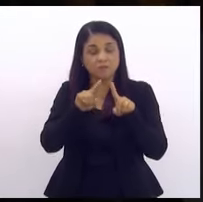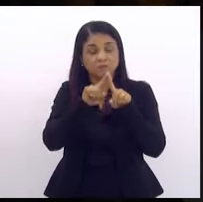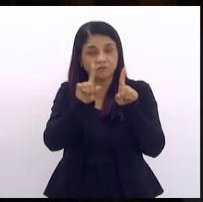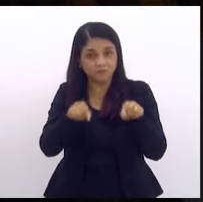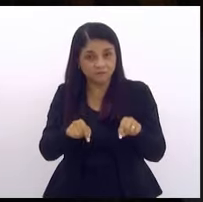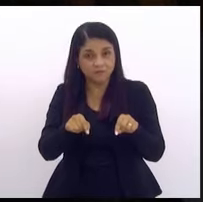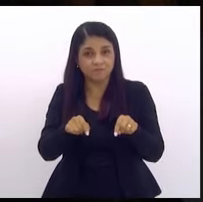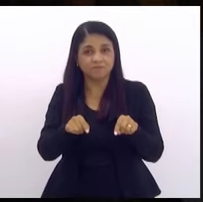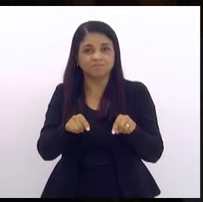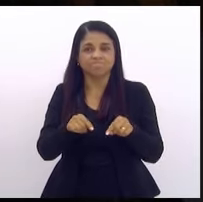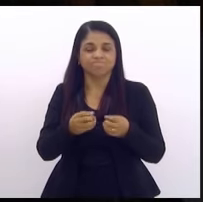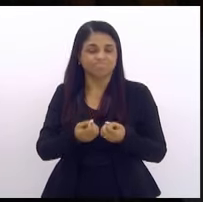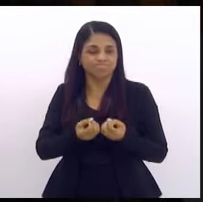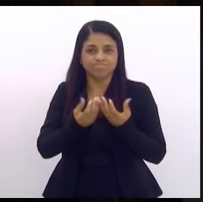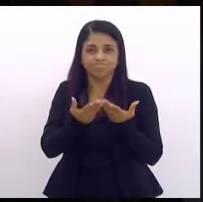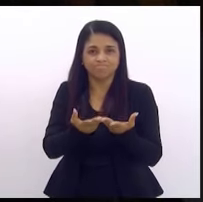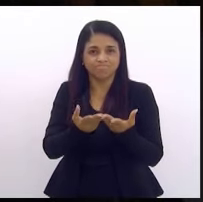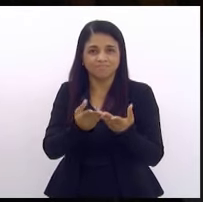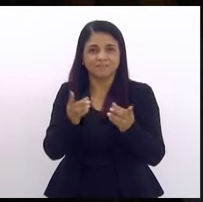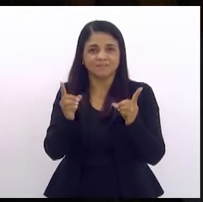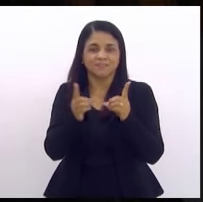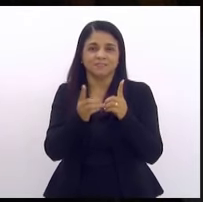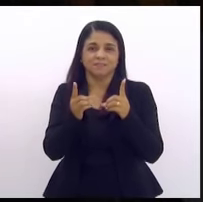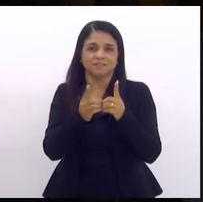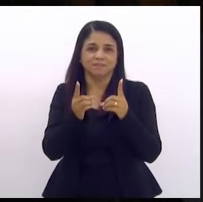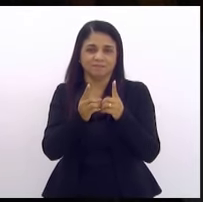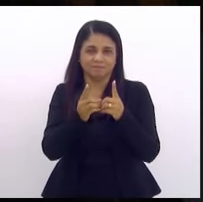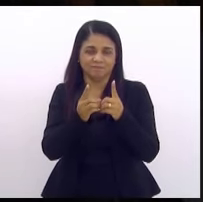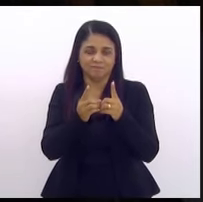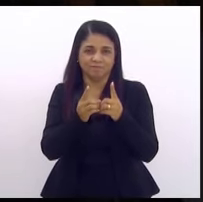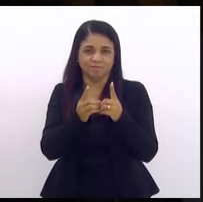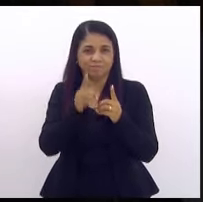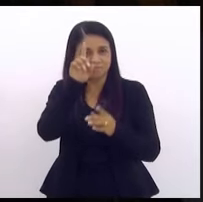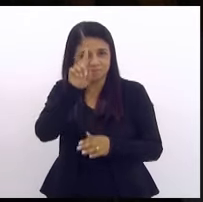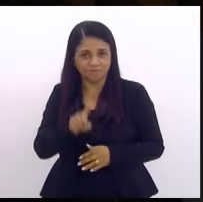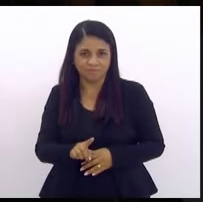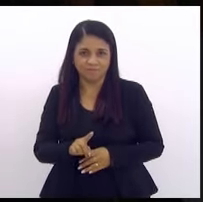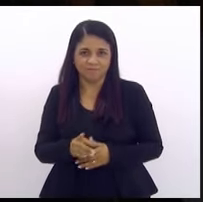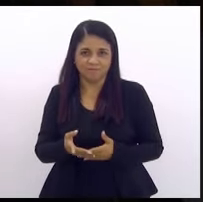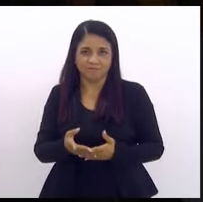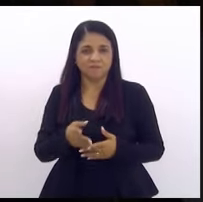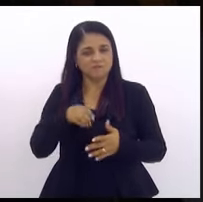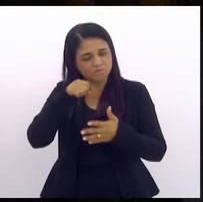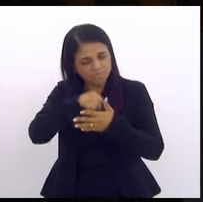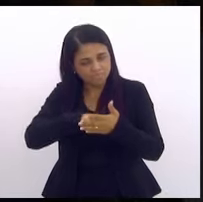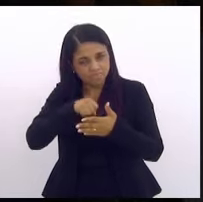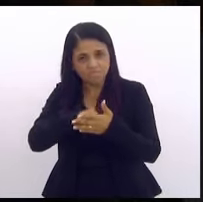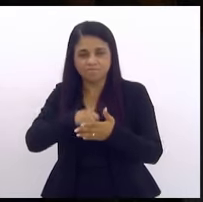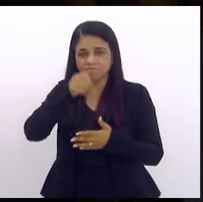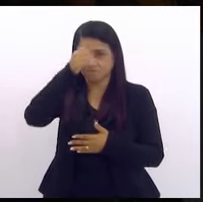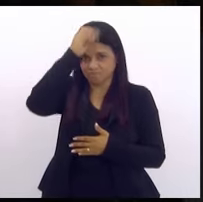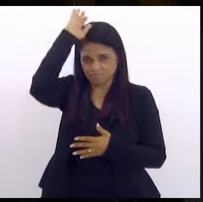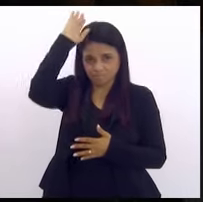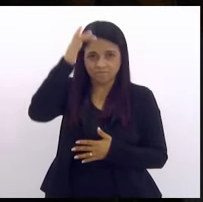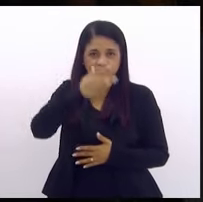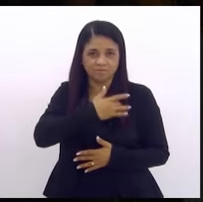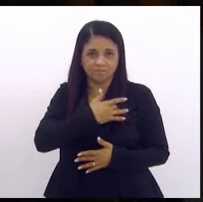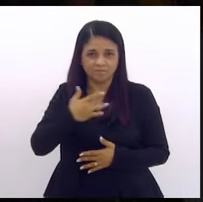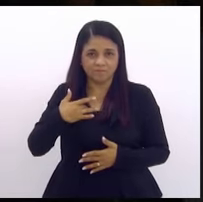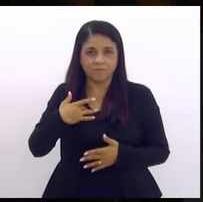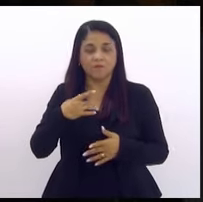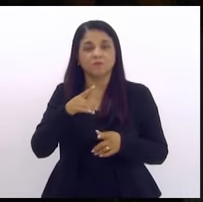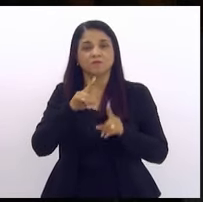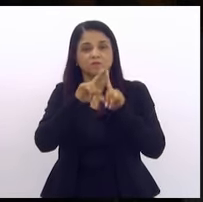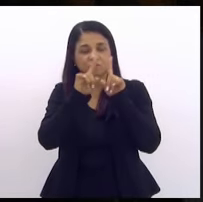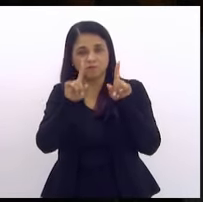concedido sequer tratamento digno. Nós vamos seguir na luta com os oficiais da saúde do Corpo de Bombeiro, com os funcionários